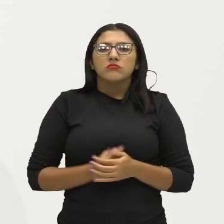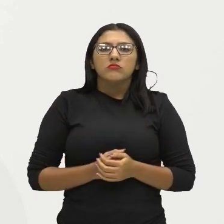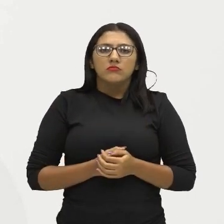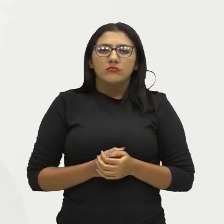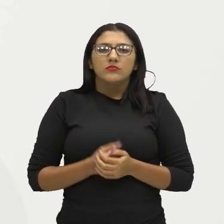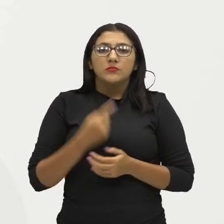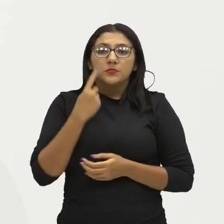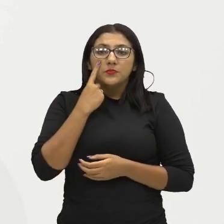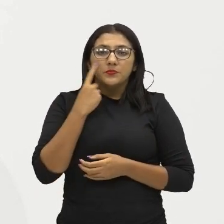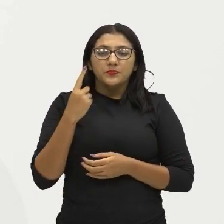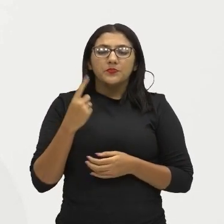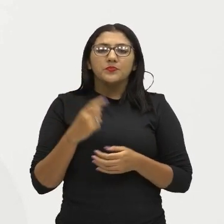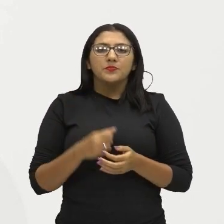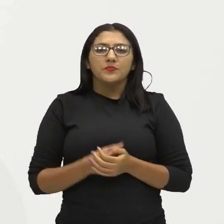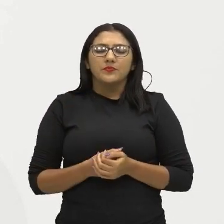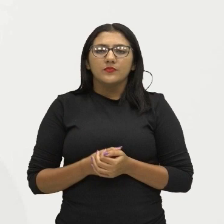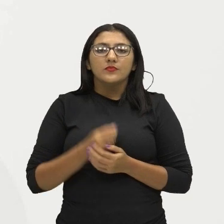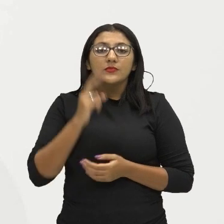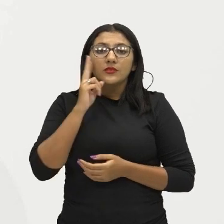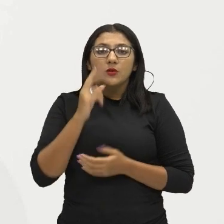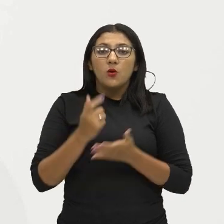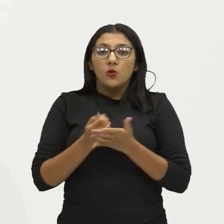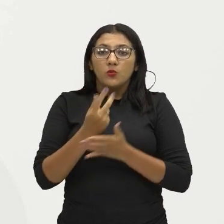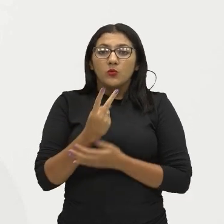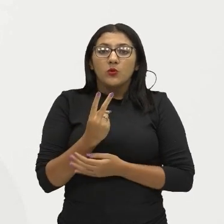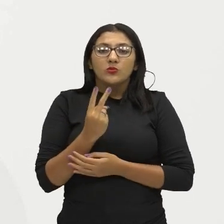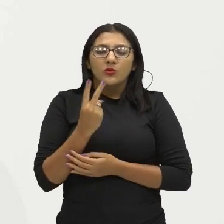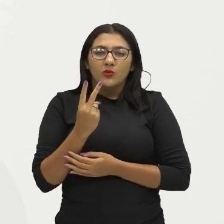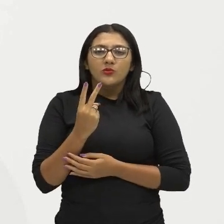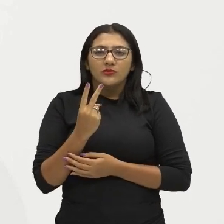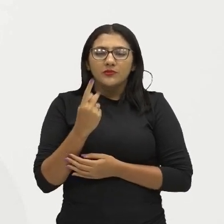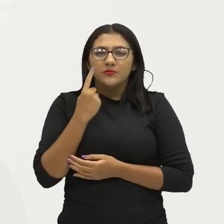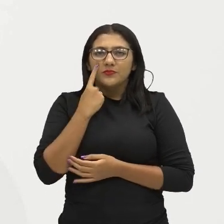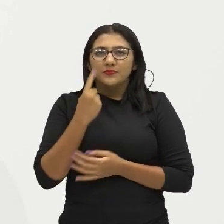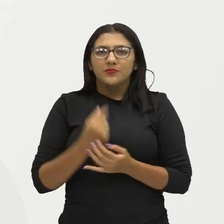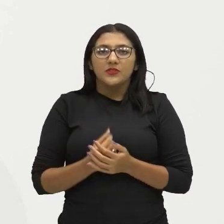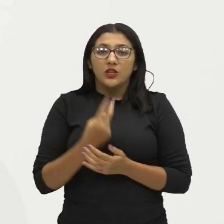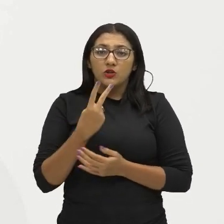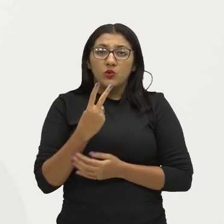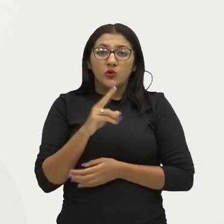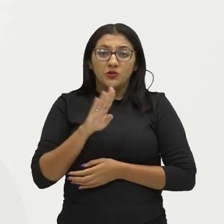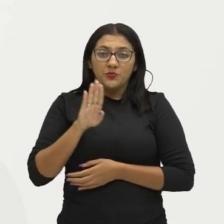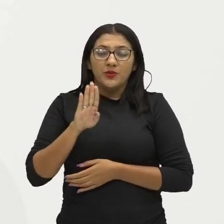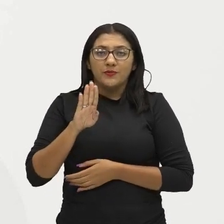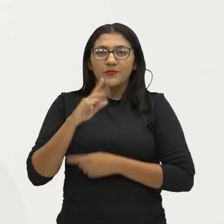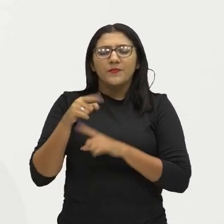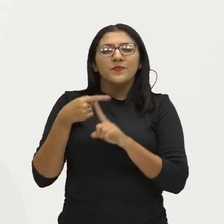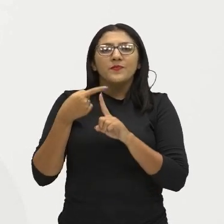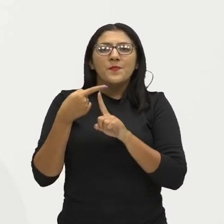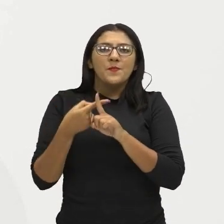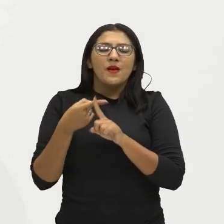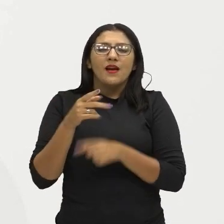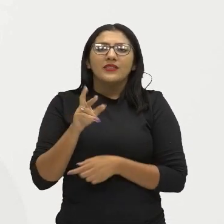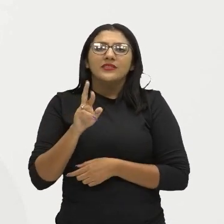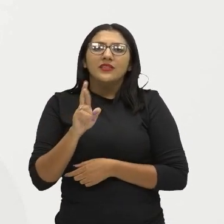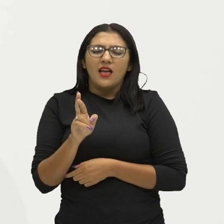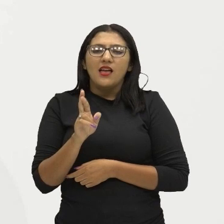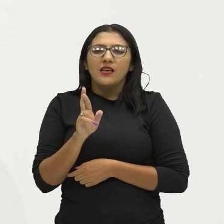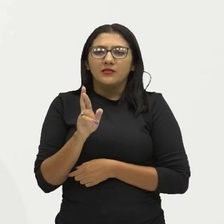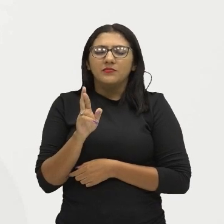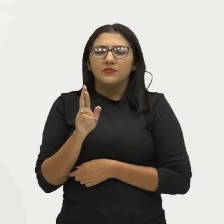situação o seguinte. Ele não comprou 12 biscoitos, então 2B... mais o refrigerante pagou quanto?